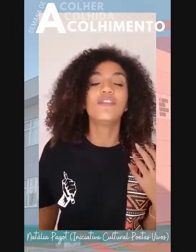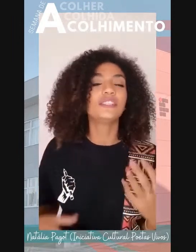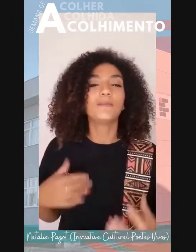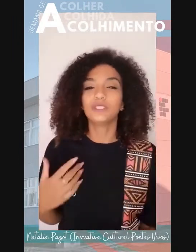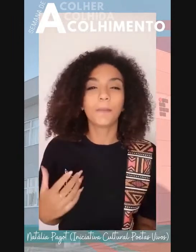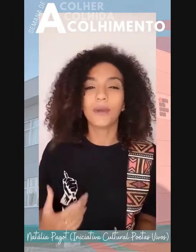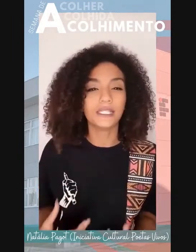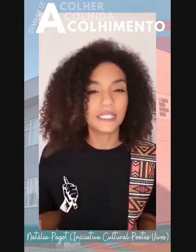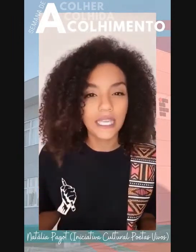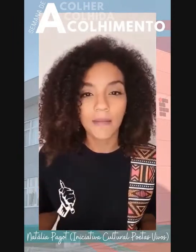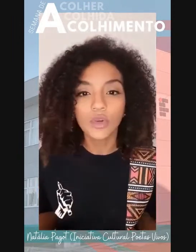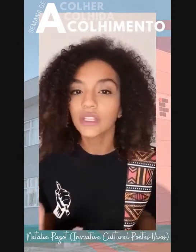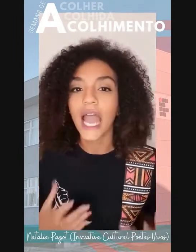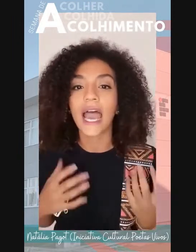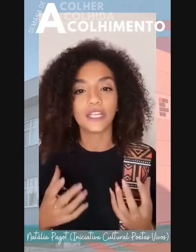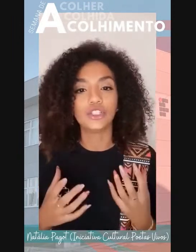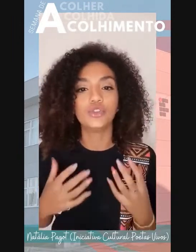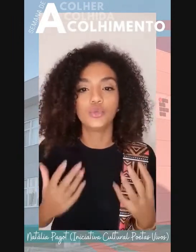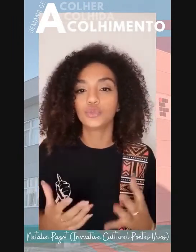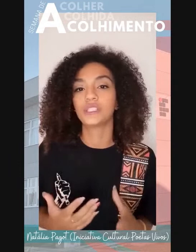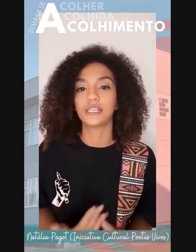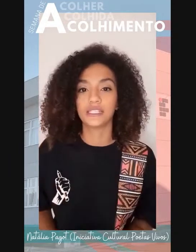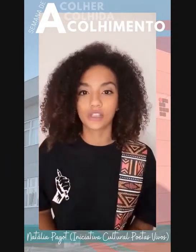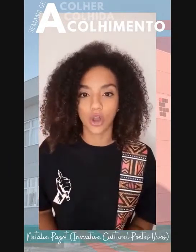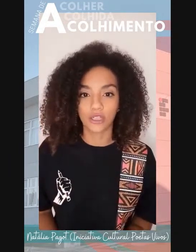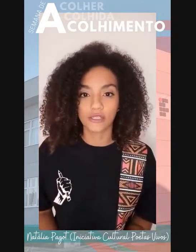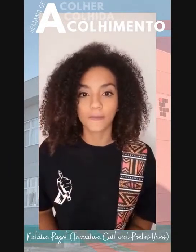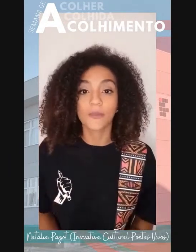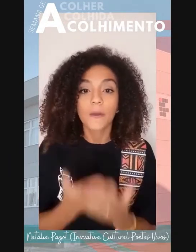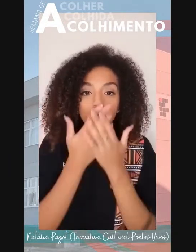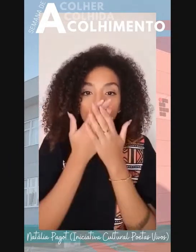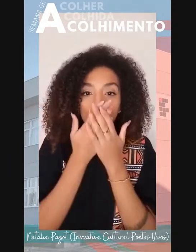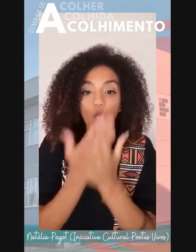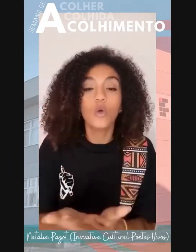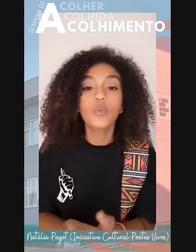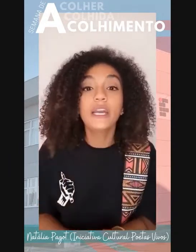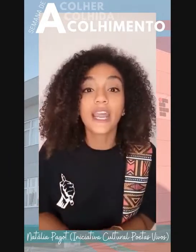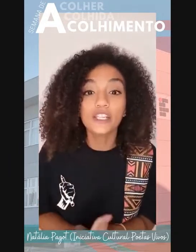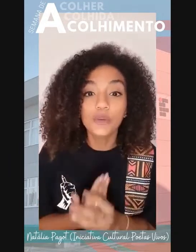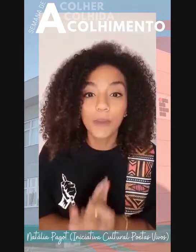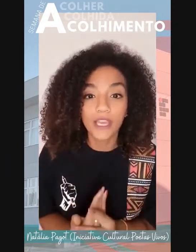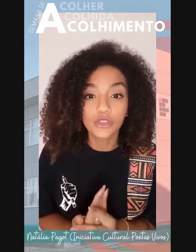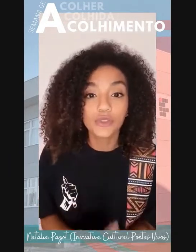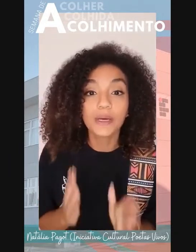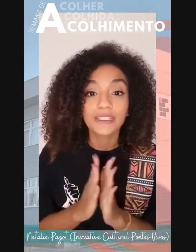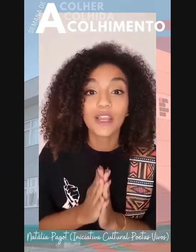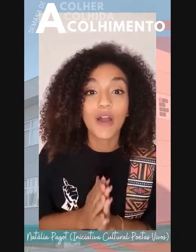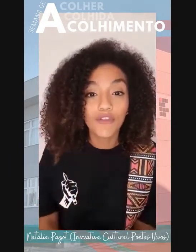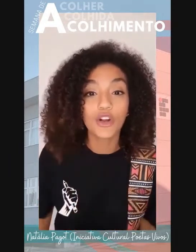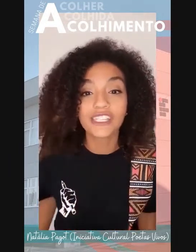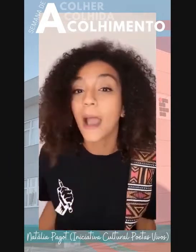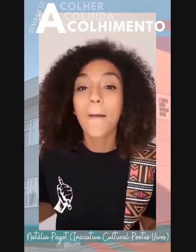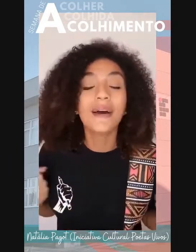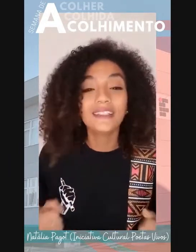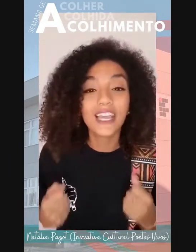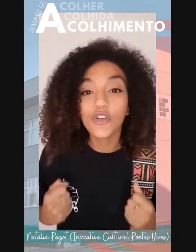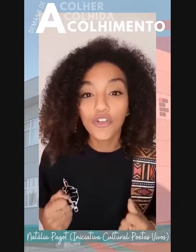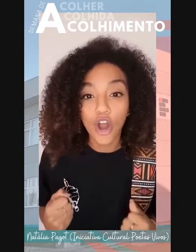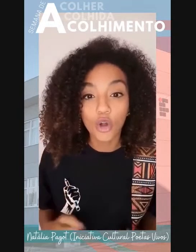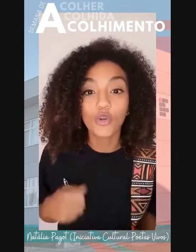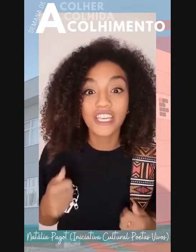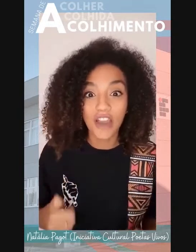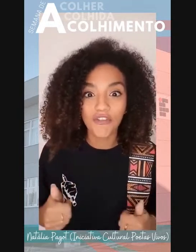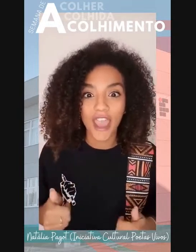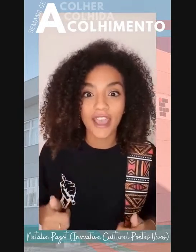reencontrar e fazer muita poesia, muita arte juntos nas escolas. Um grande beijo, mantenham a força,